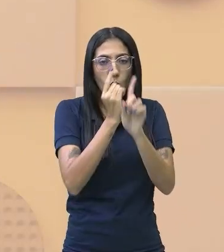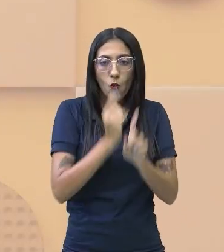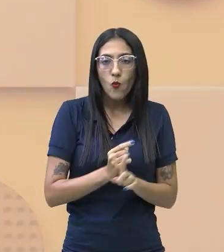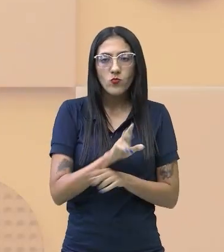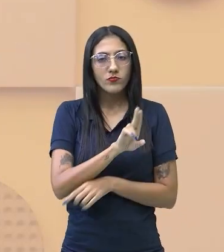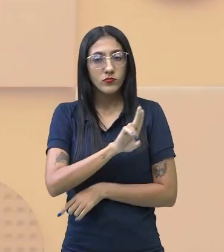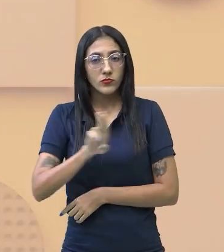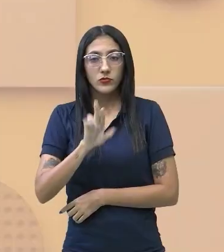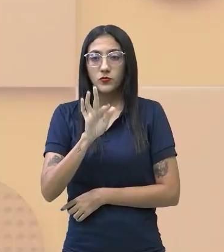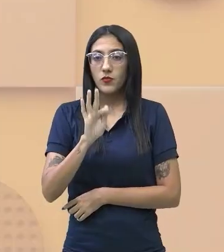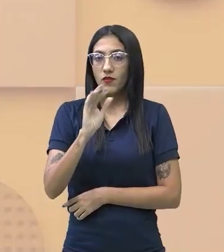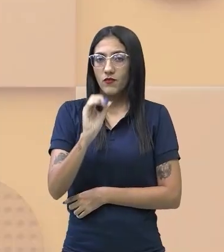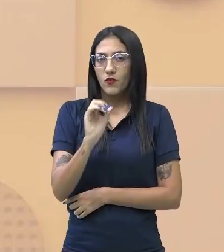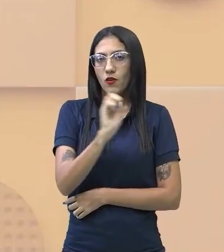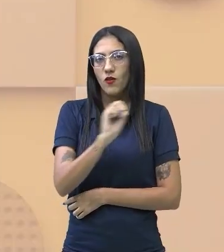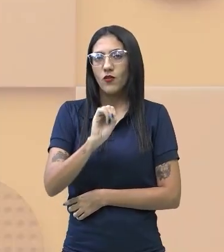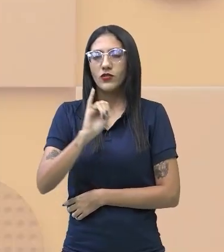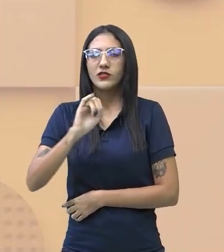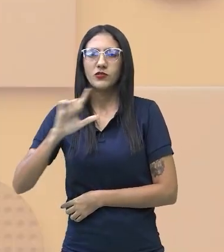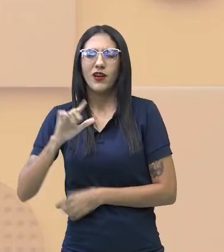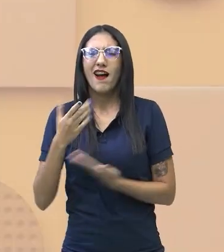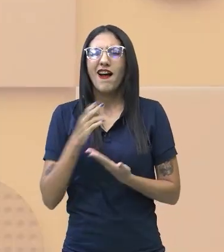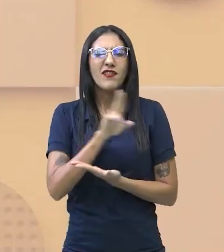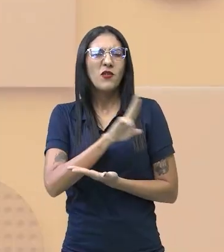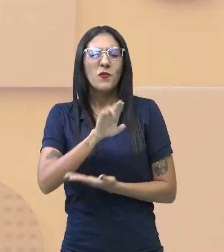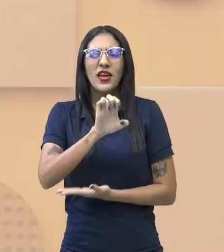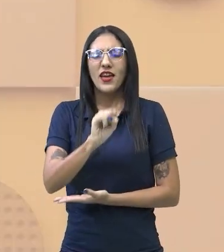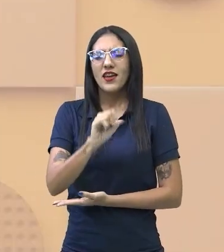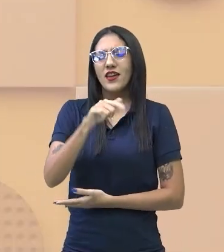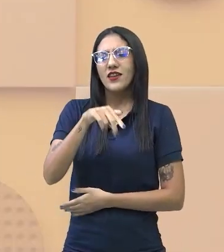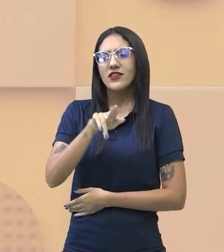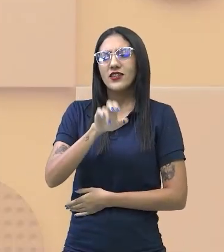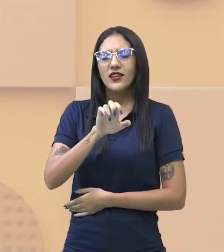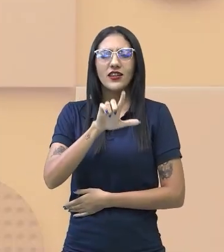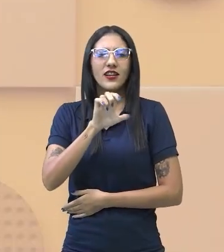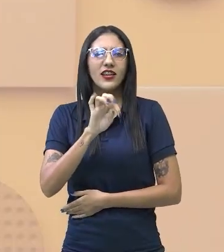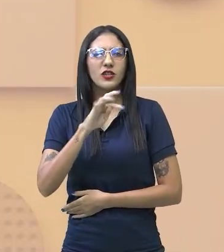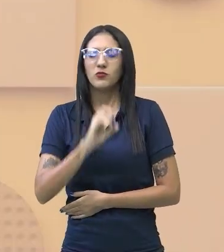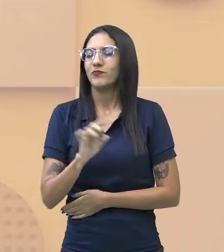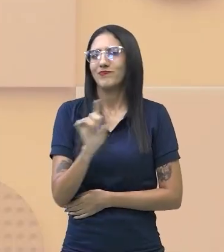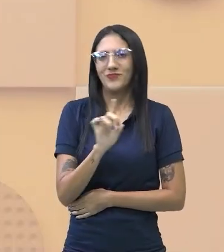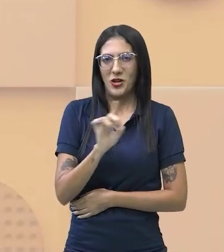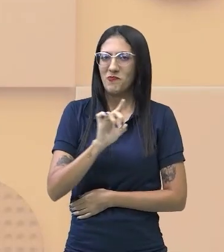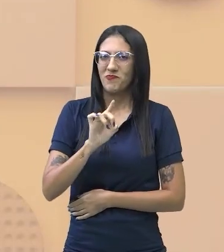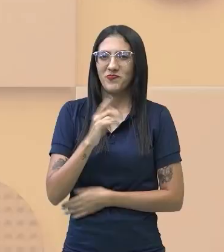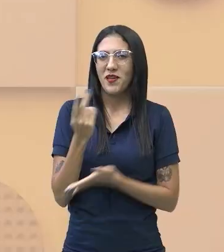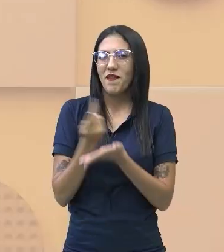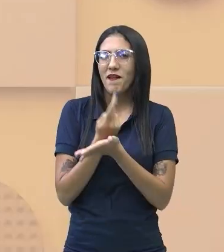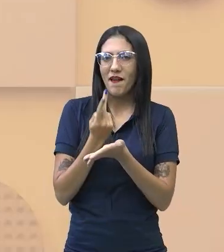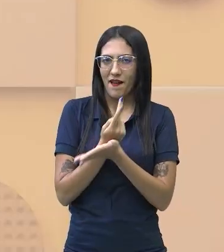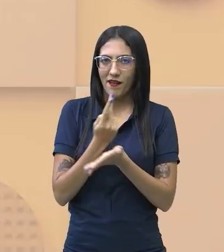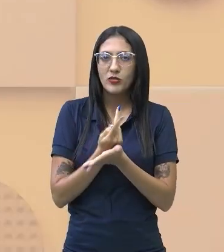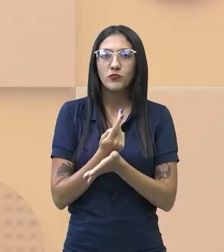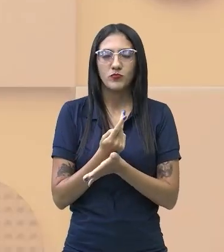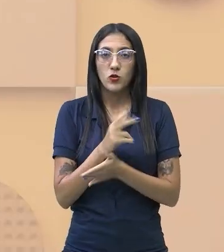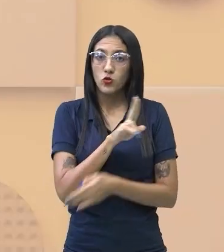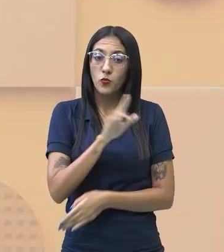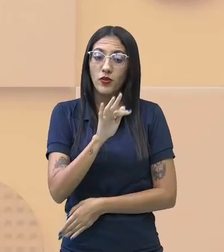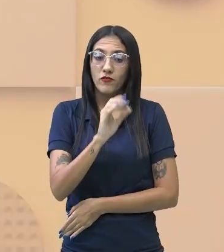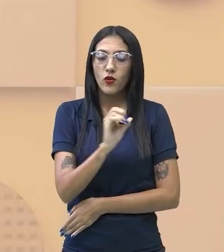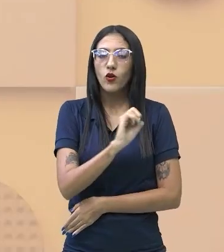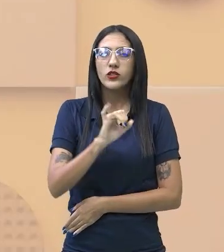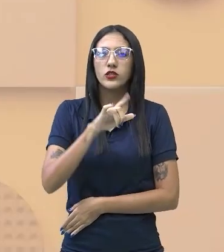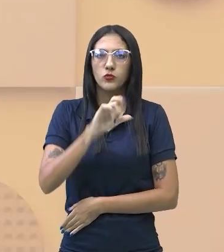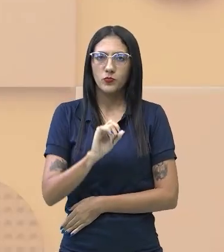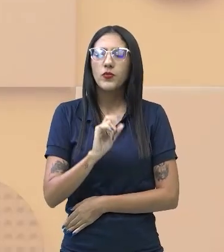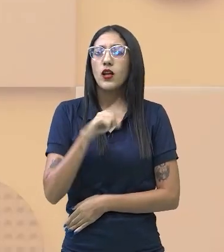não esqueleto, tá? Encontramos o esqueleto. Não, é um fóssil antigo. Por quê? Porque ele é um resto de seres humanos ou de